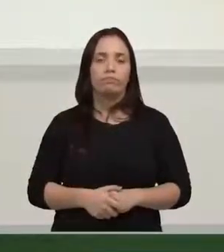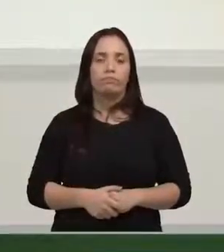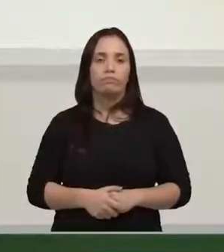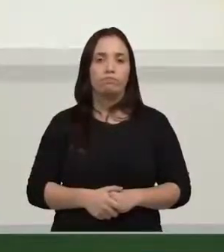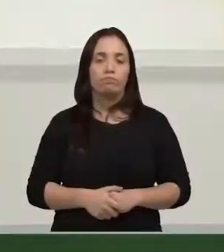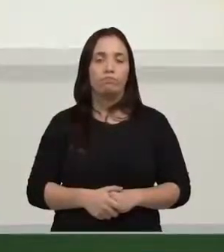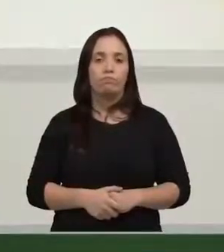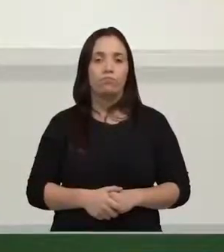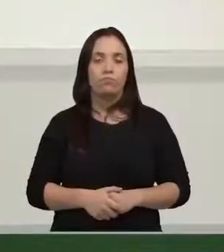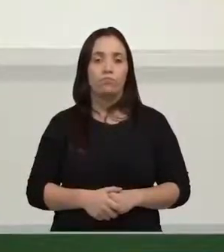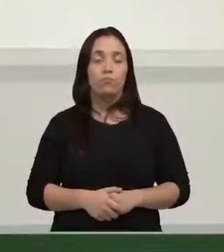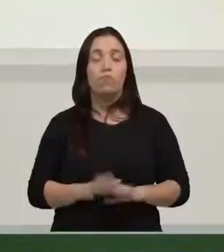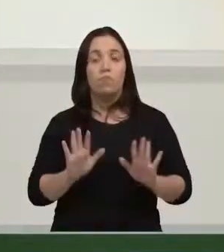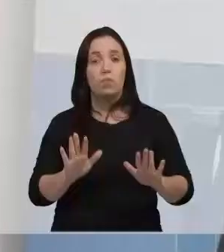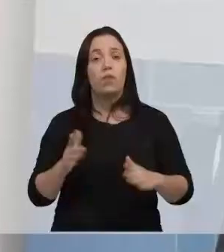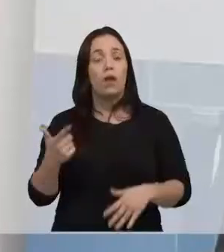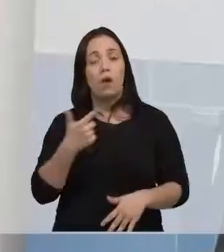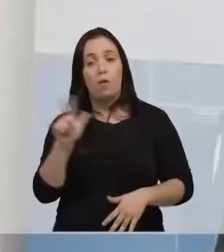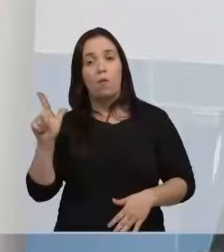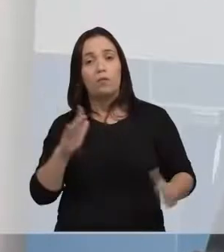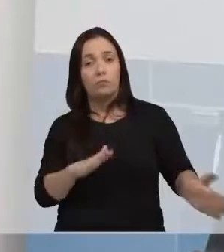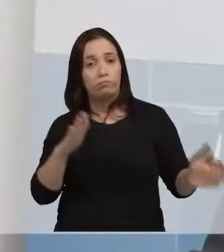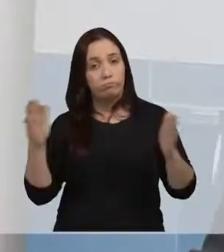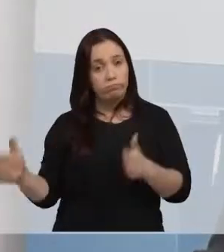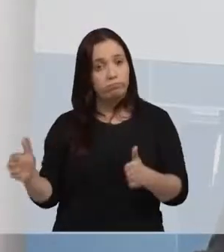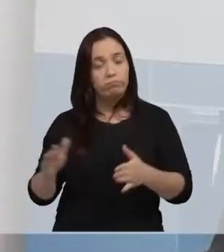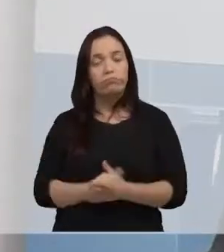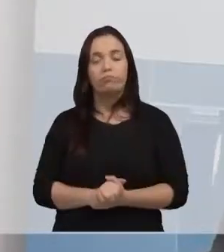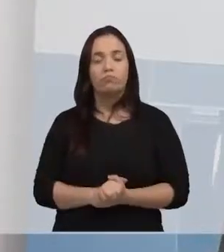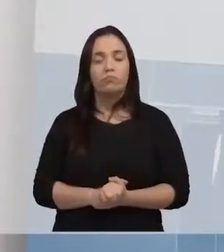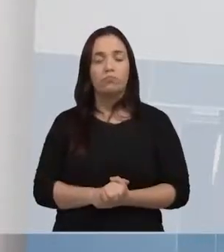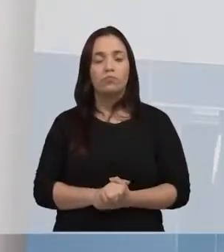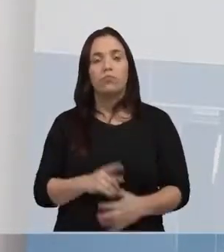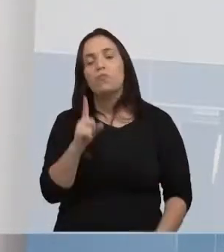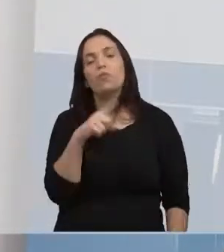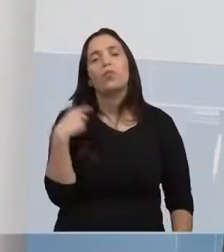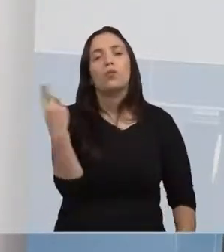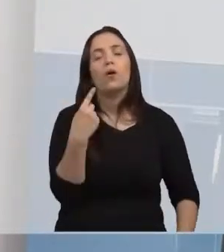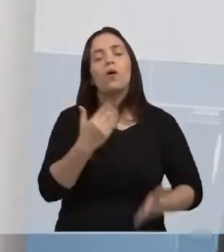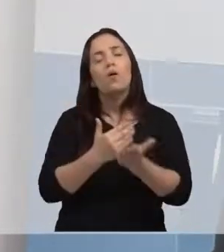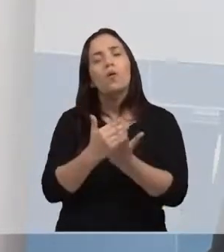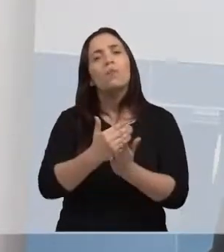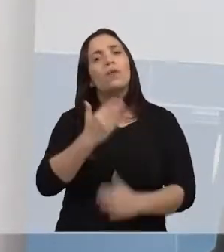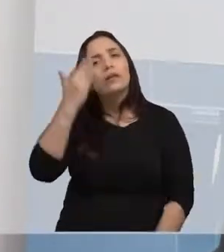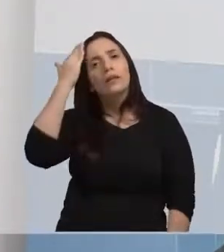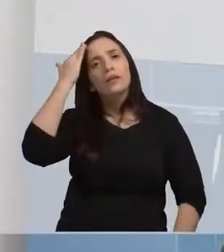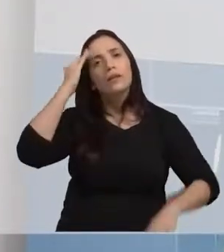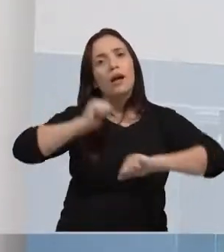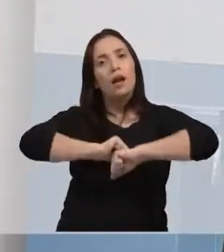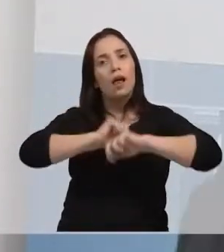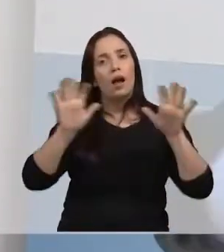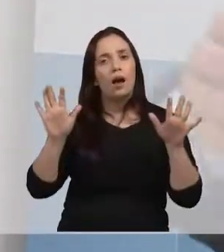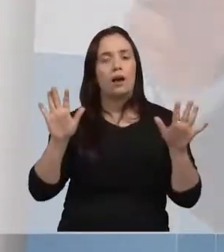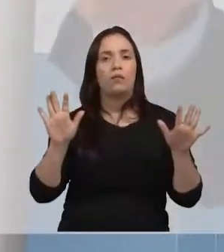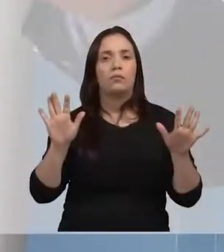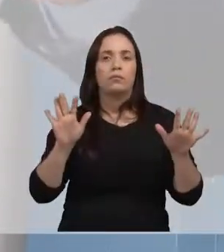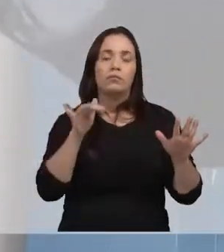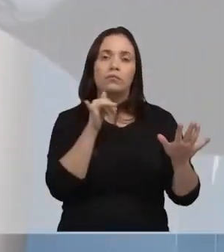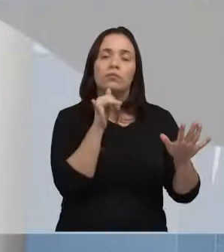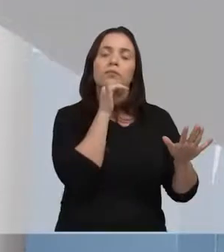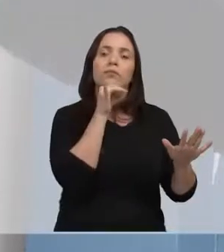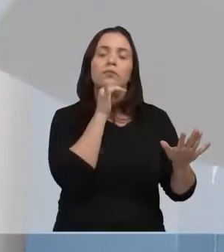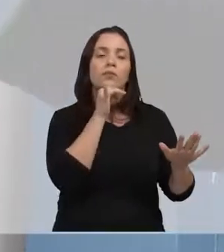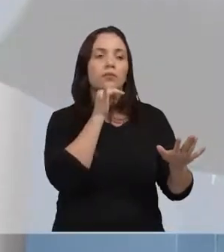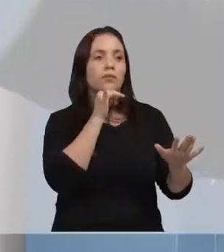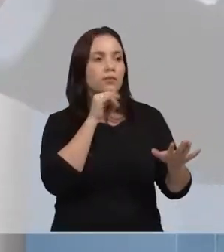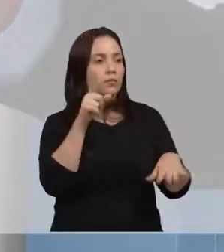rápido. Agora, por outro lado, Luiz, a gente está começando a entender, as coisas são assim, primeiro vem os